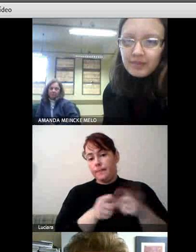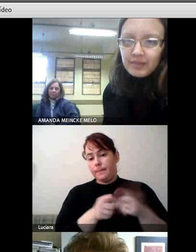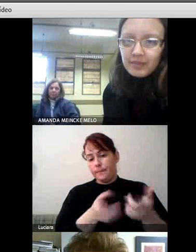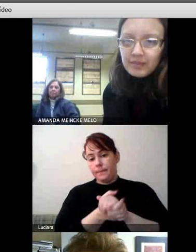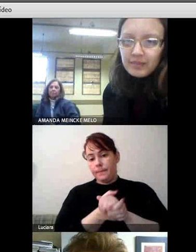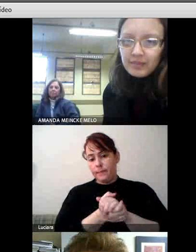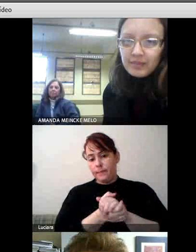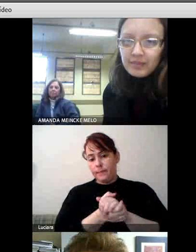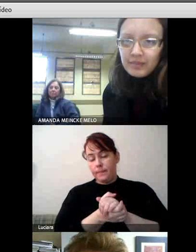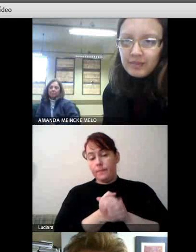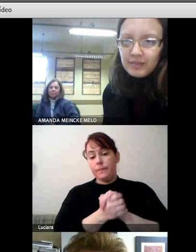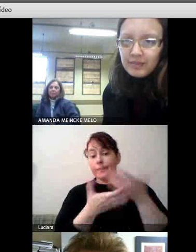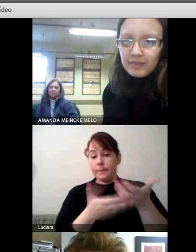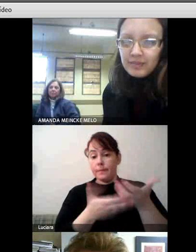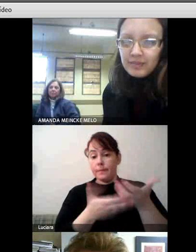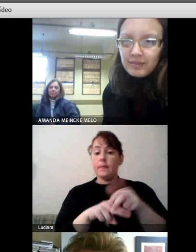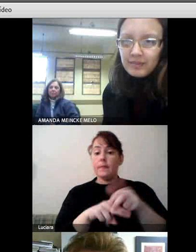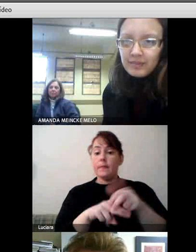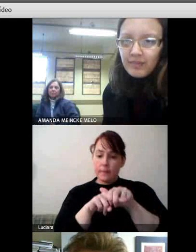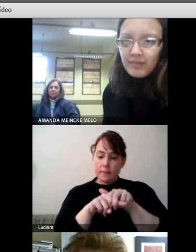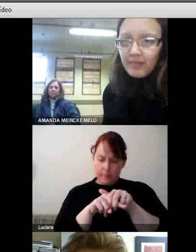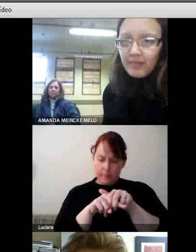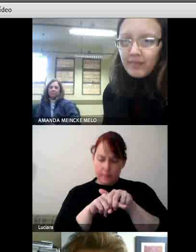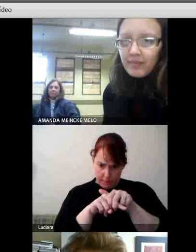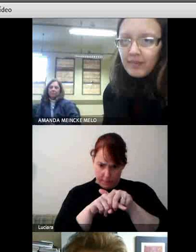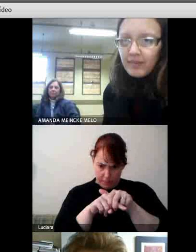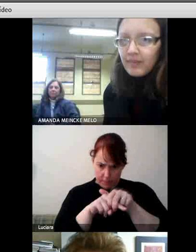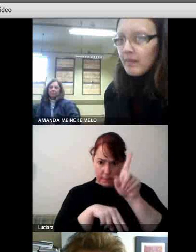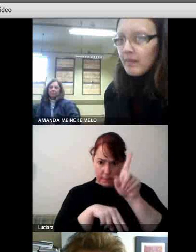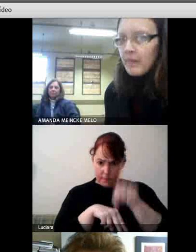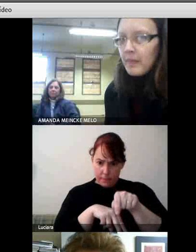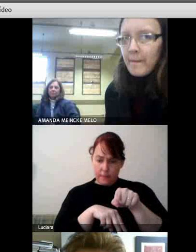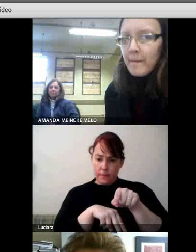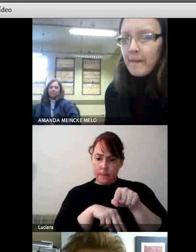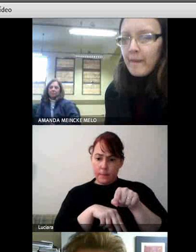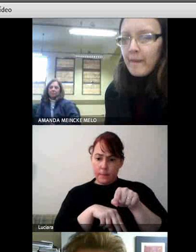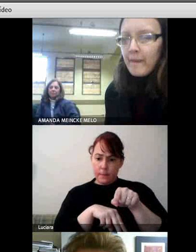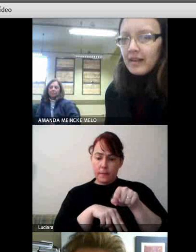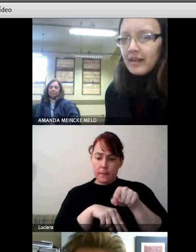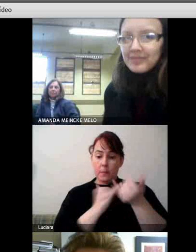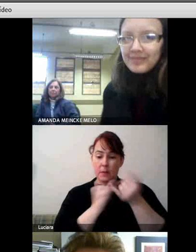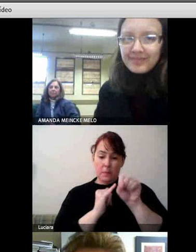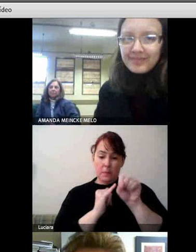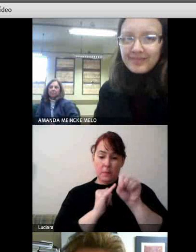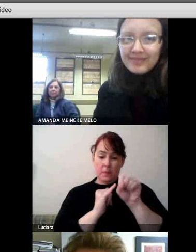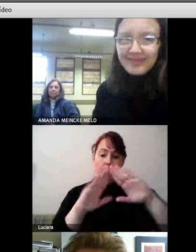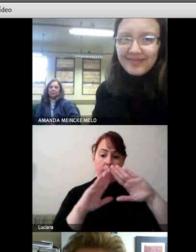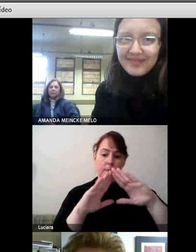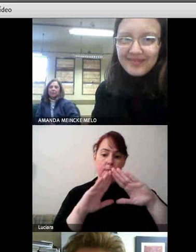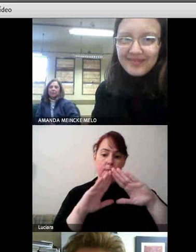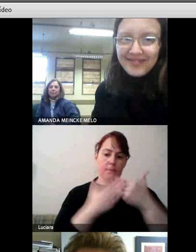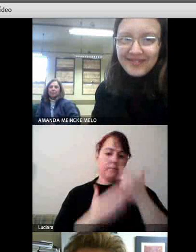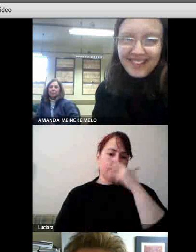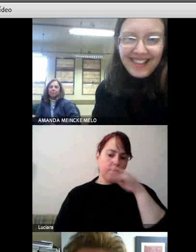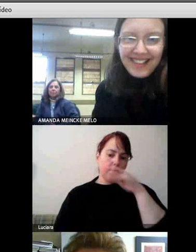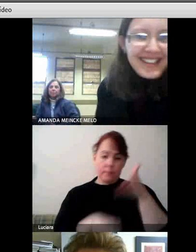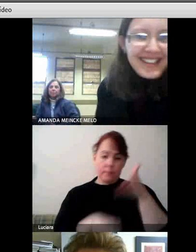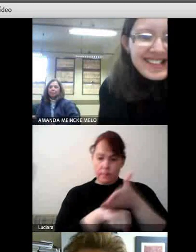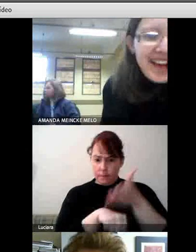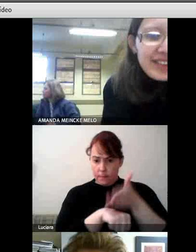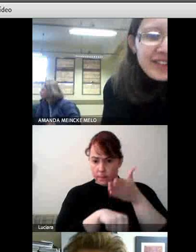curso e vai lá dar curso de, por exemplo, ferramentas, se vai dar um curso de Windows, um curso de Linux, um curso